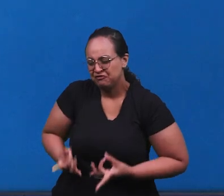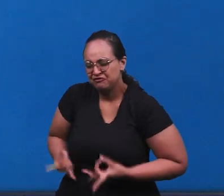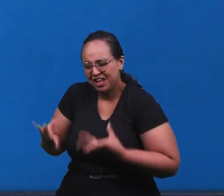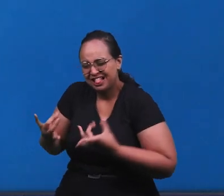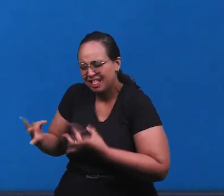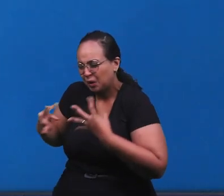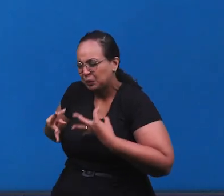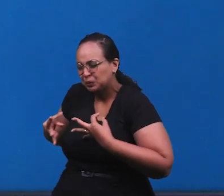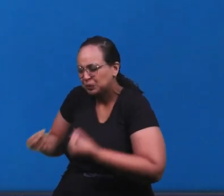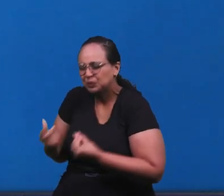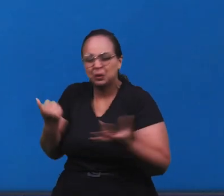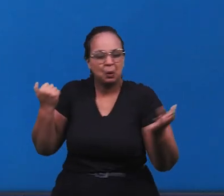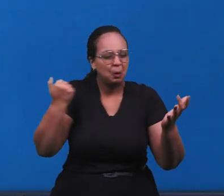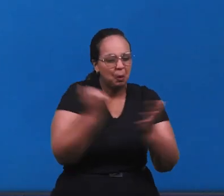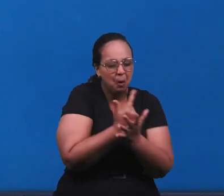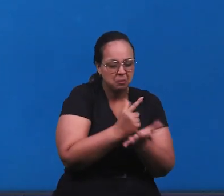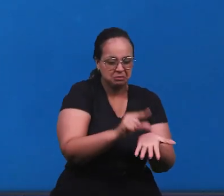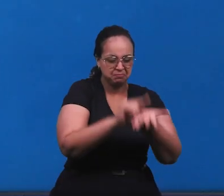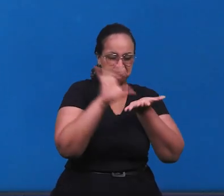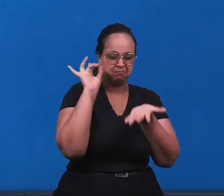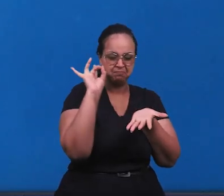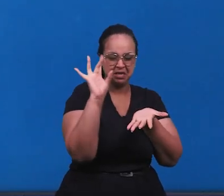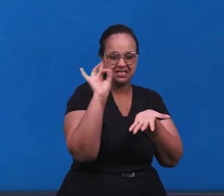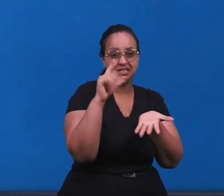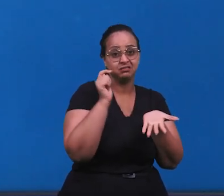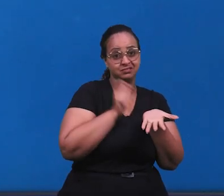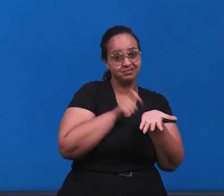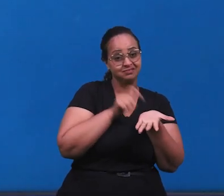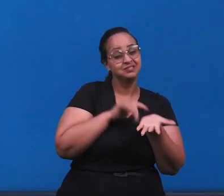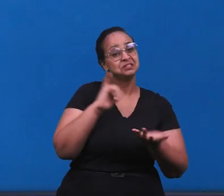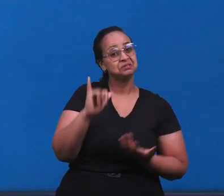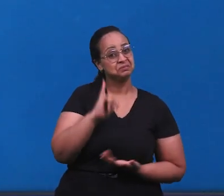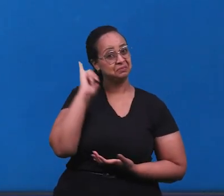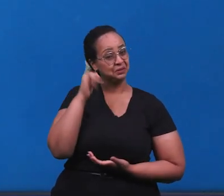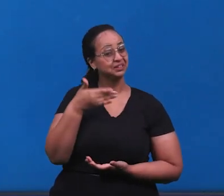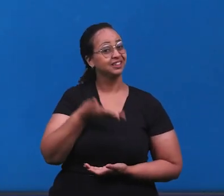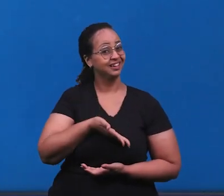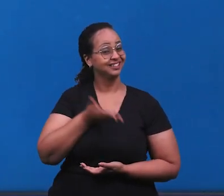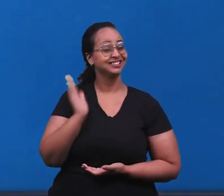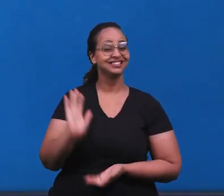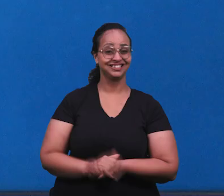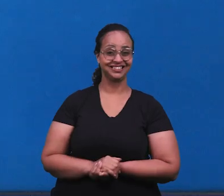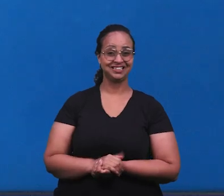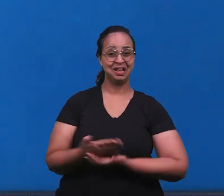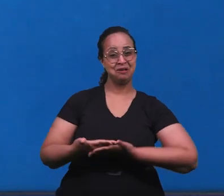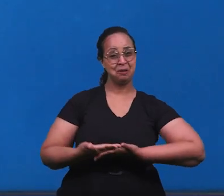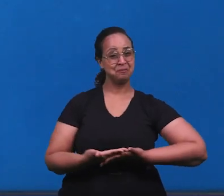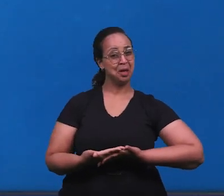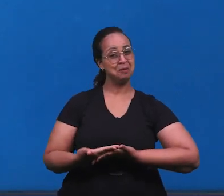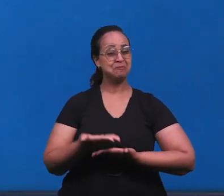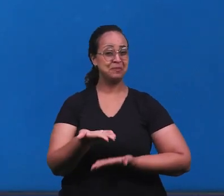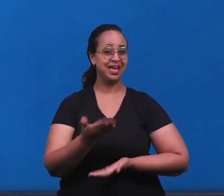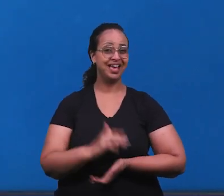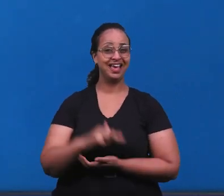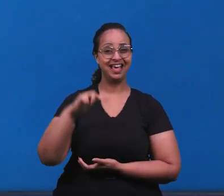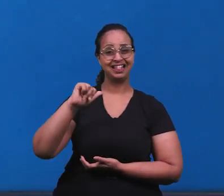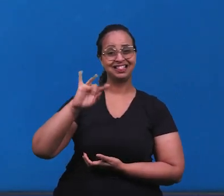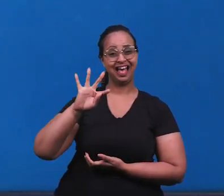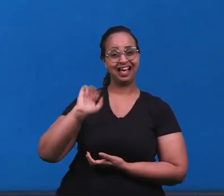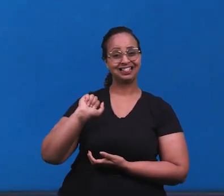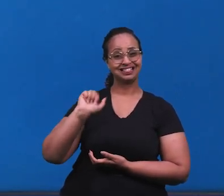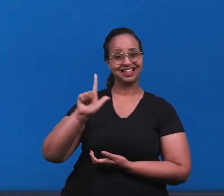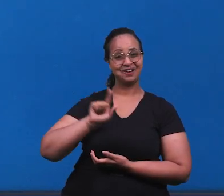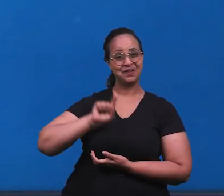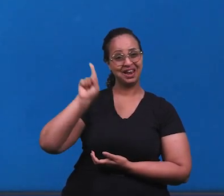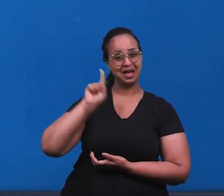Ele vendeu tudo que tinha e ele comprou aquela pérola, né? Agora, foi muito importante ali a presença do bebê, né? Ali em